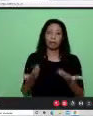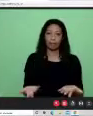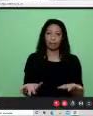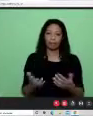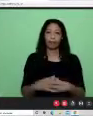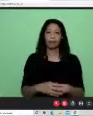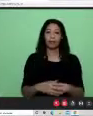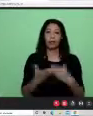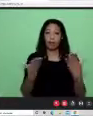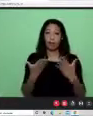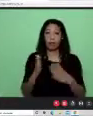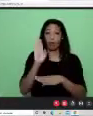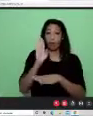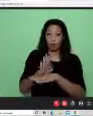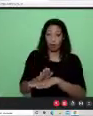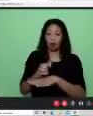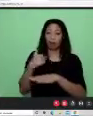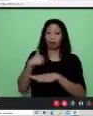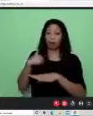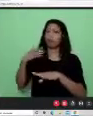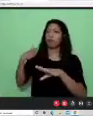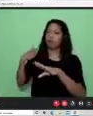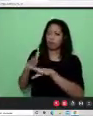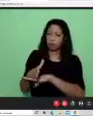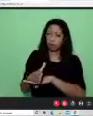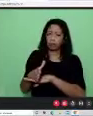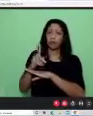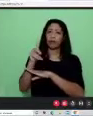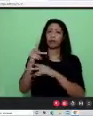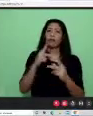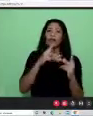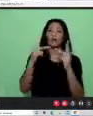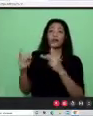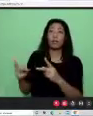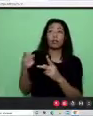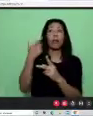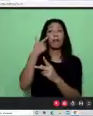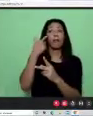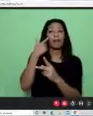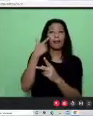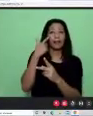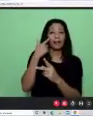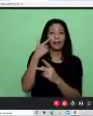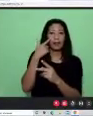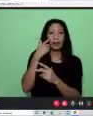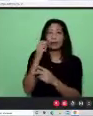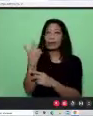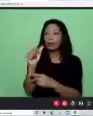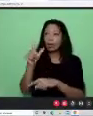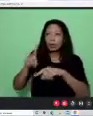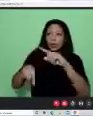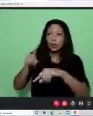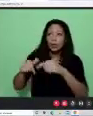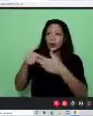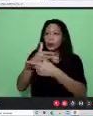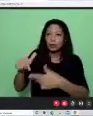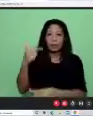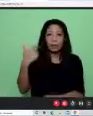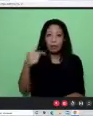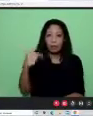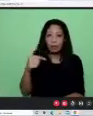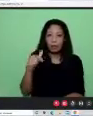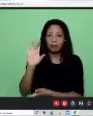vou me deslocar, vou com o pessoal do meu gabinete verificar essa denúncia de que não tem esse material, esses insumos, lá